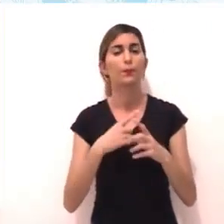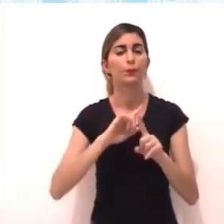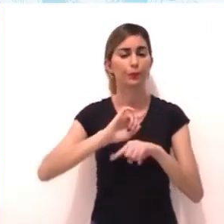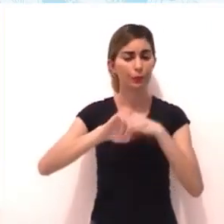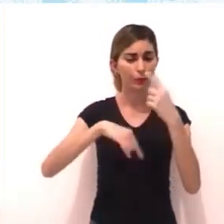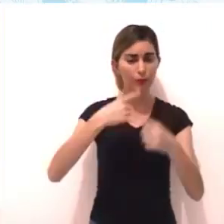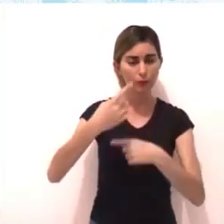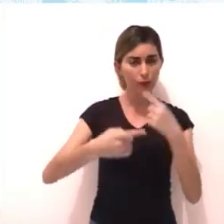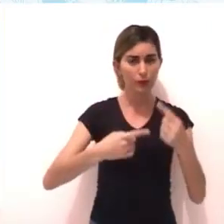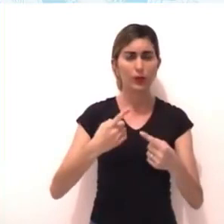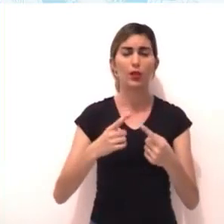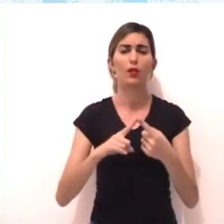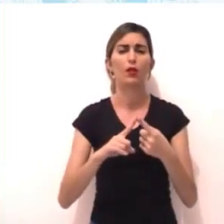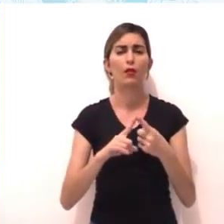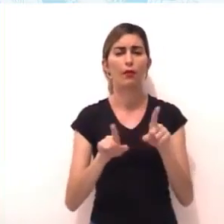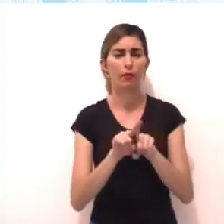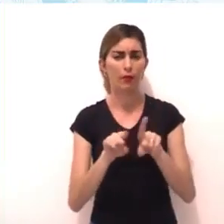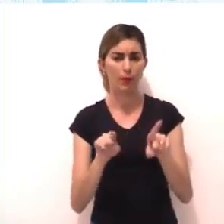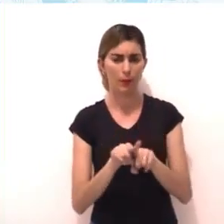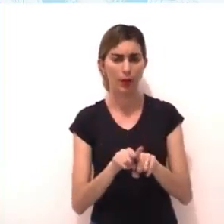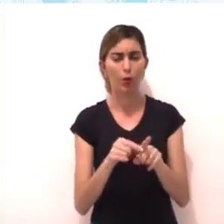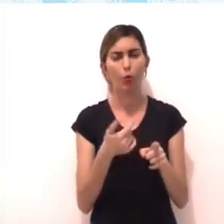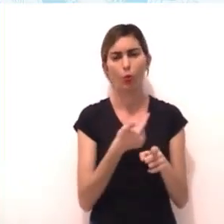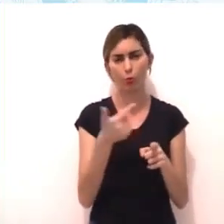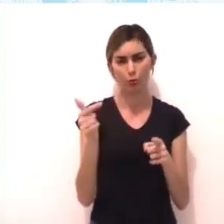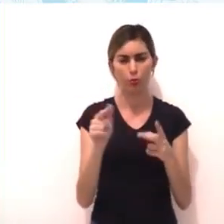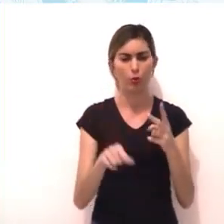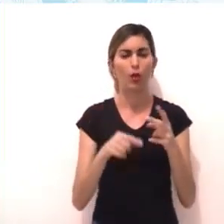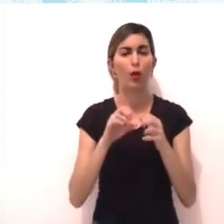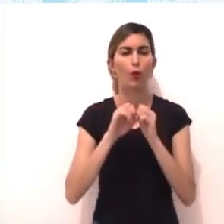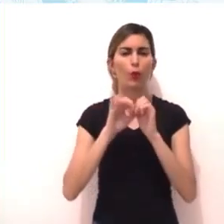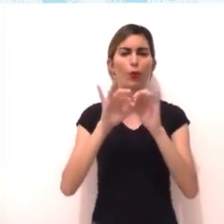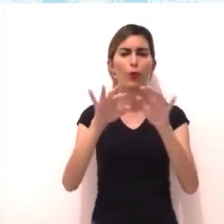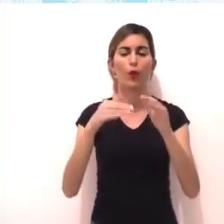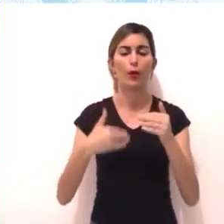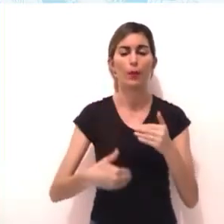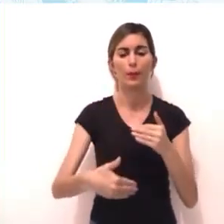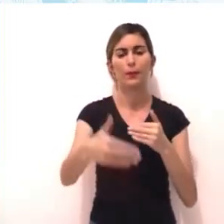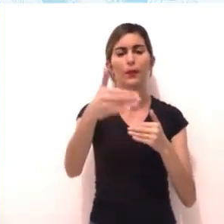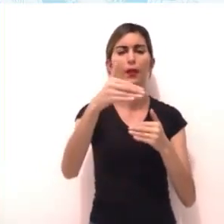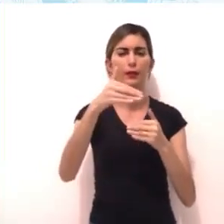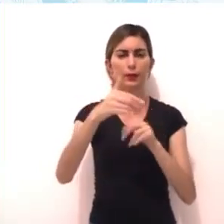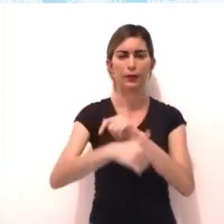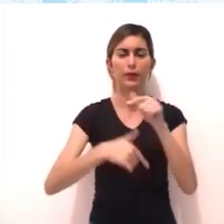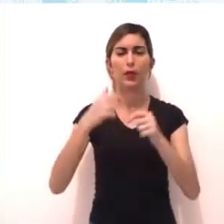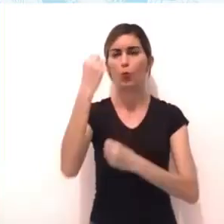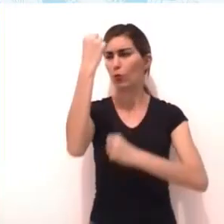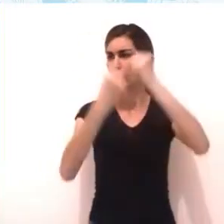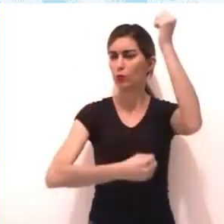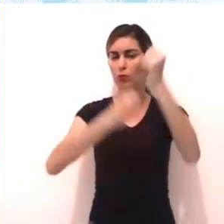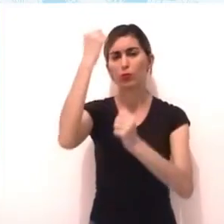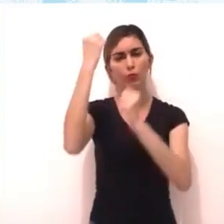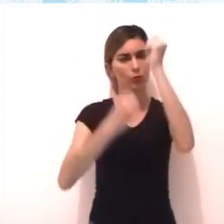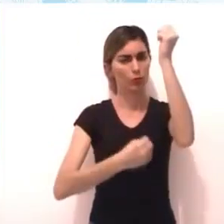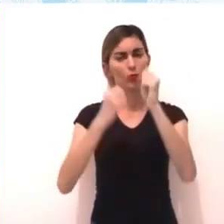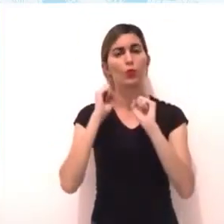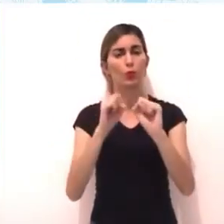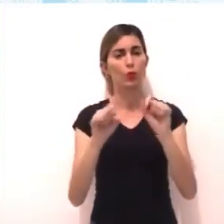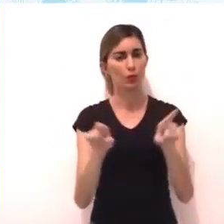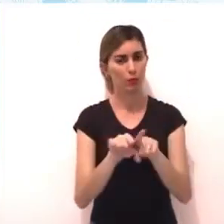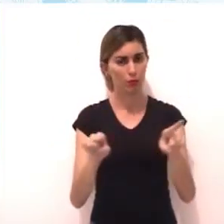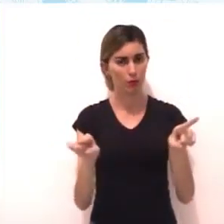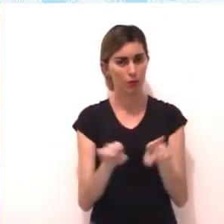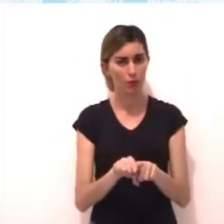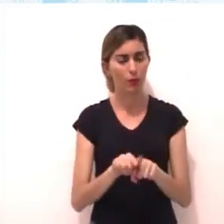dos combustíveis fósseis, eles também são liberados a partir de atividades industriais, podendo